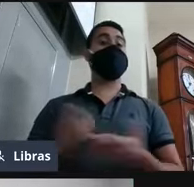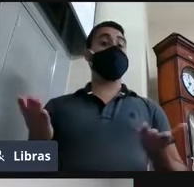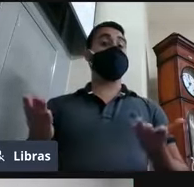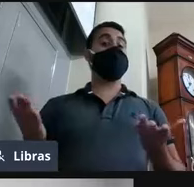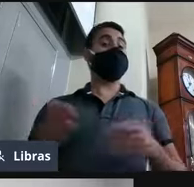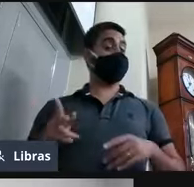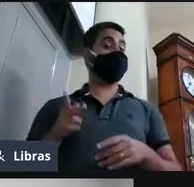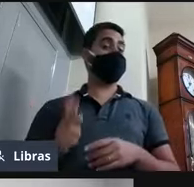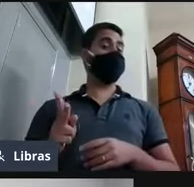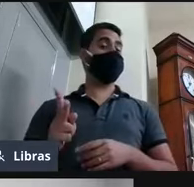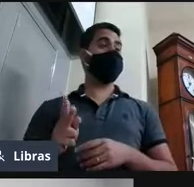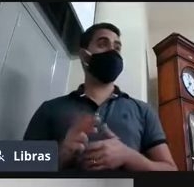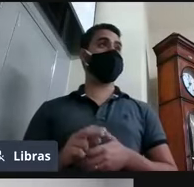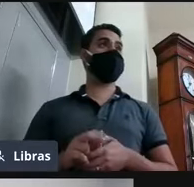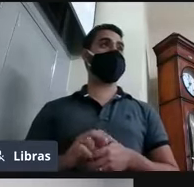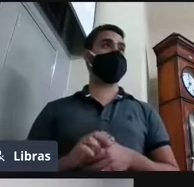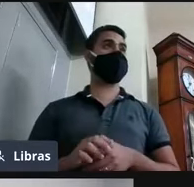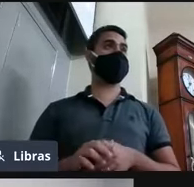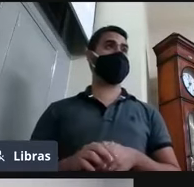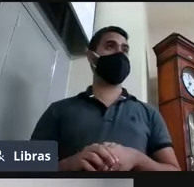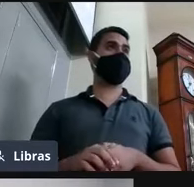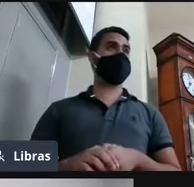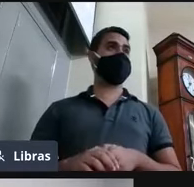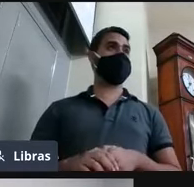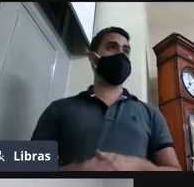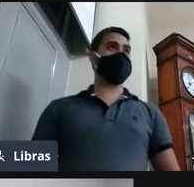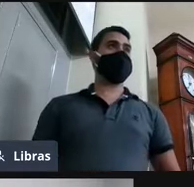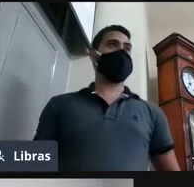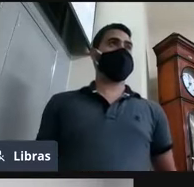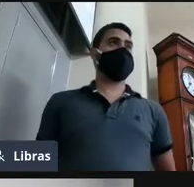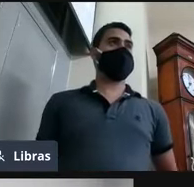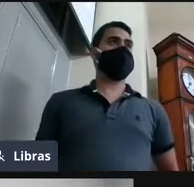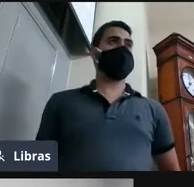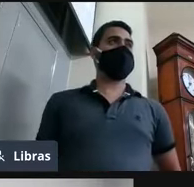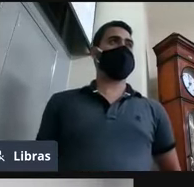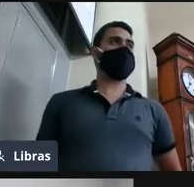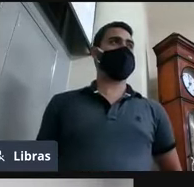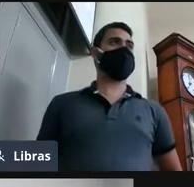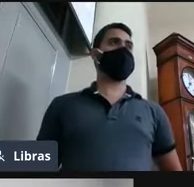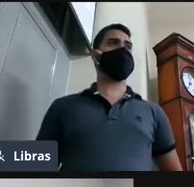dar prosseguimento. O senhor quer que leia? Obrigado, vereador Marquinhos, presidente. o Não,